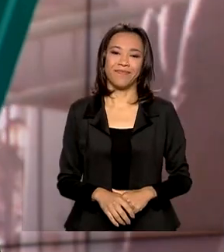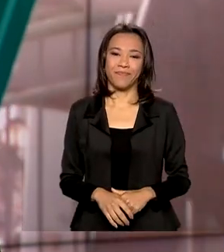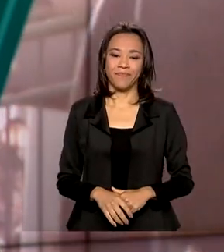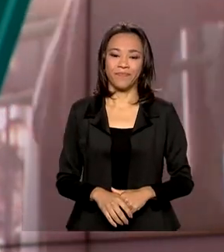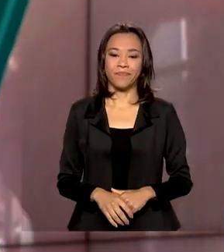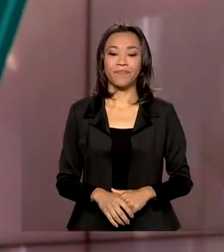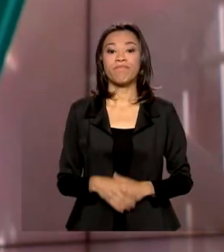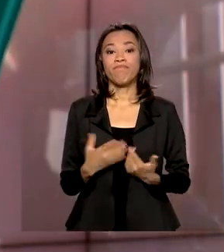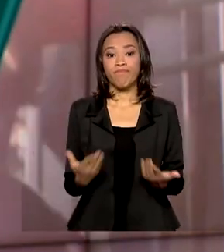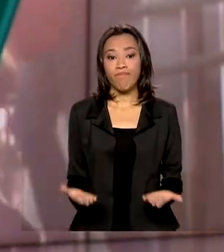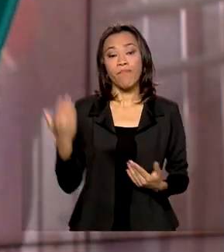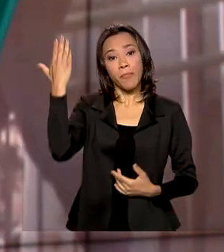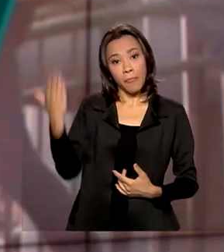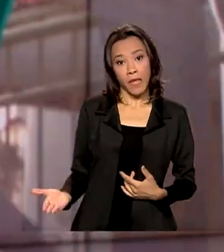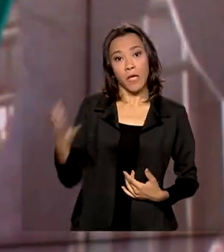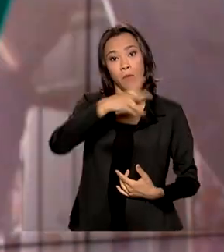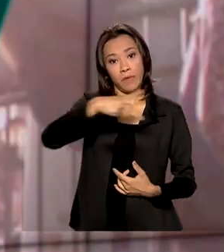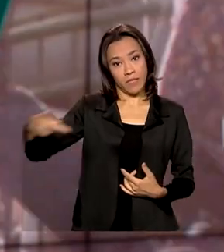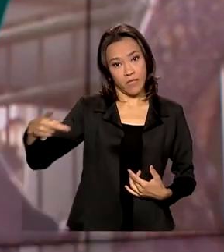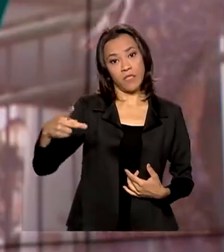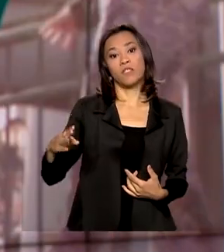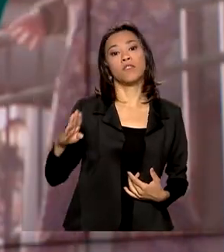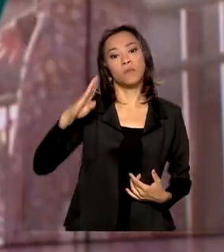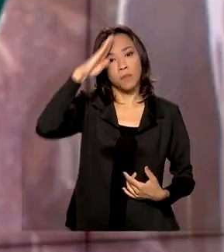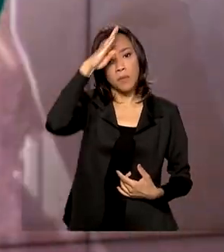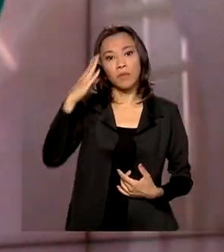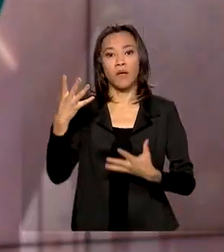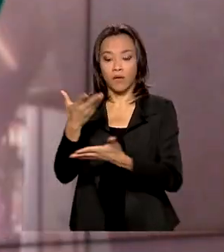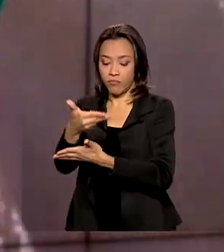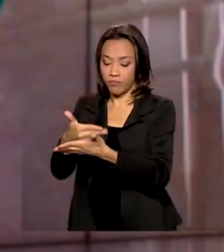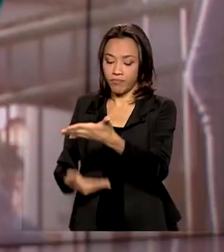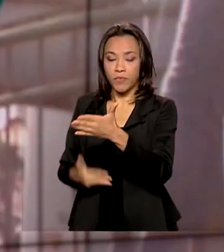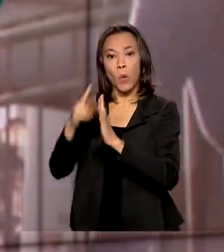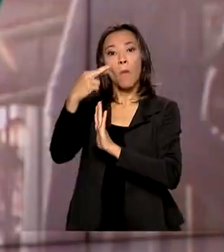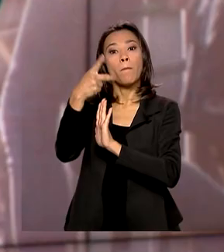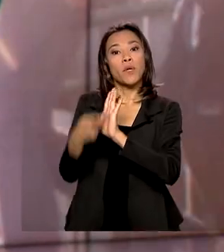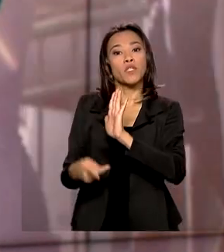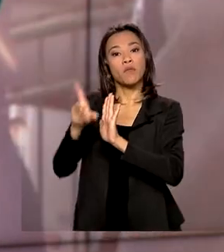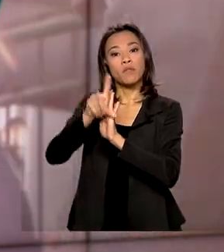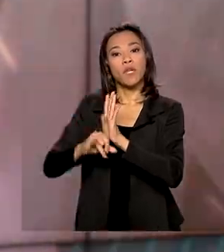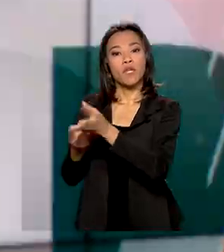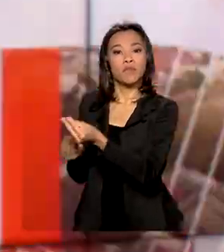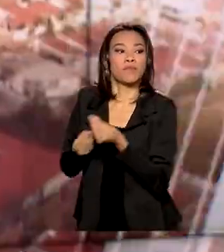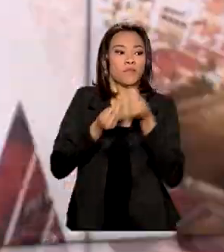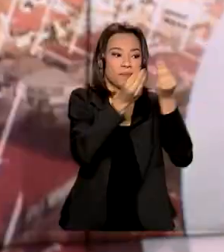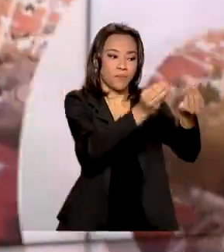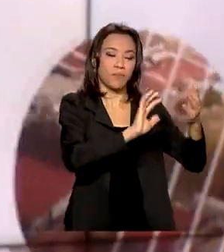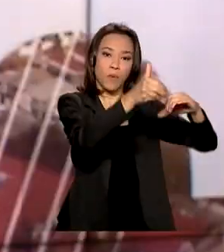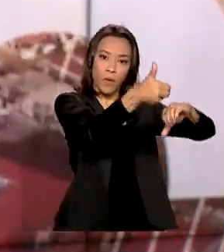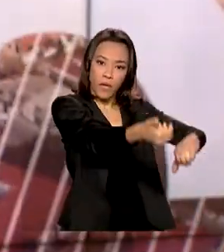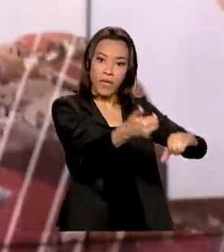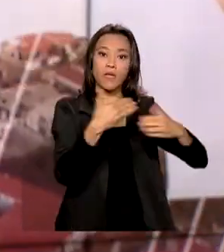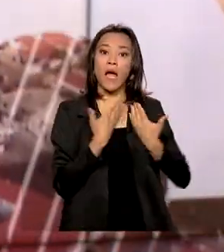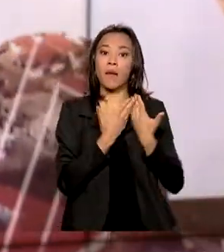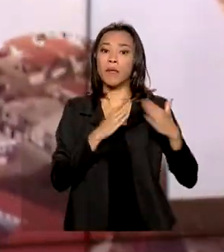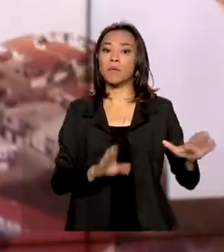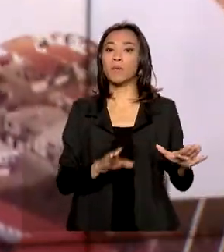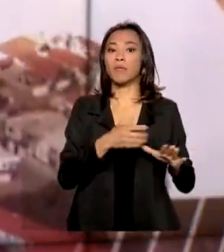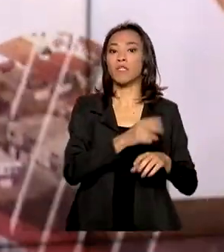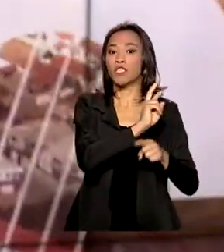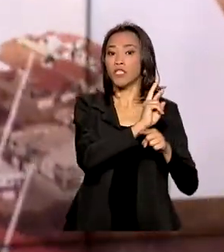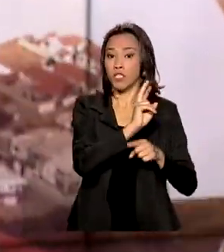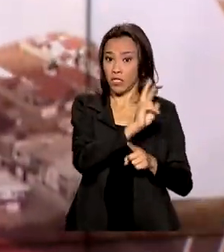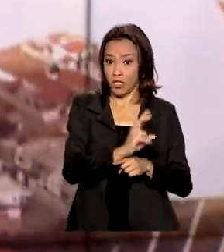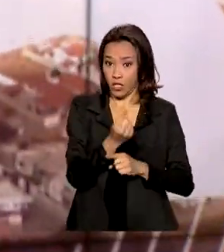Oi e o presidente Jair bolsonaro encaminhou ao congresso nacional o projeto de lei para abertura de crédito de 9 bilhões e